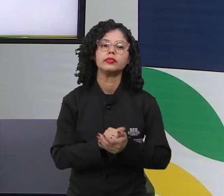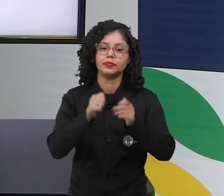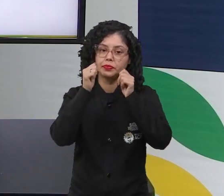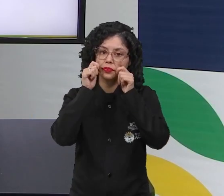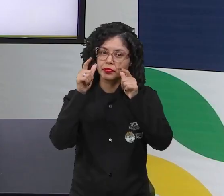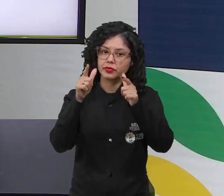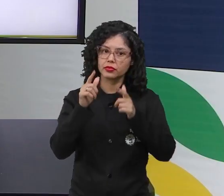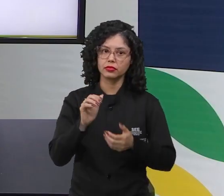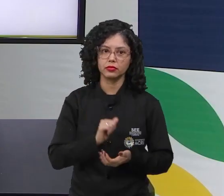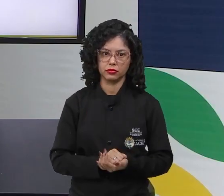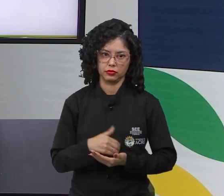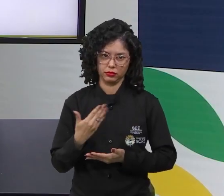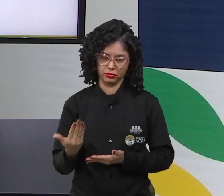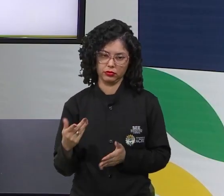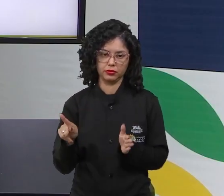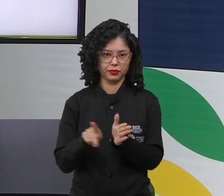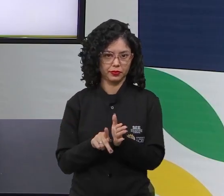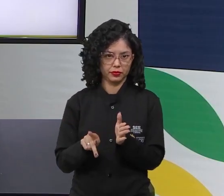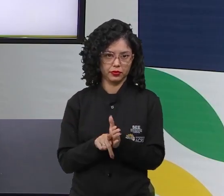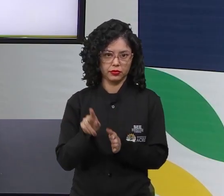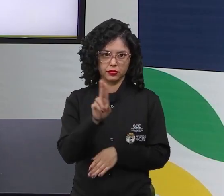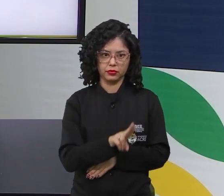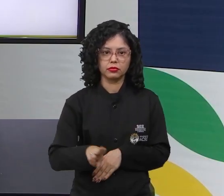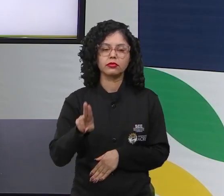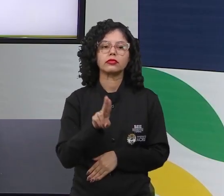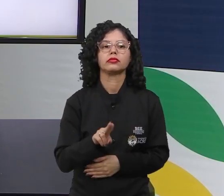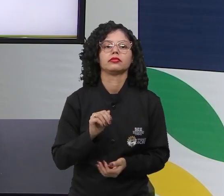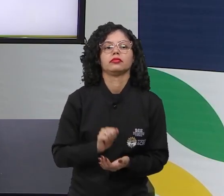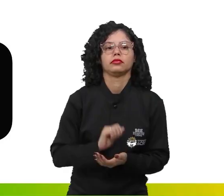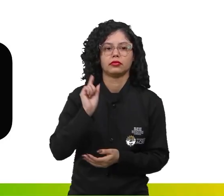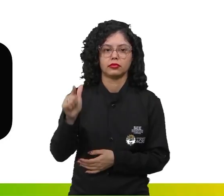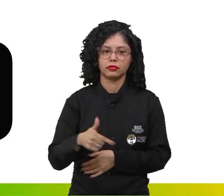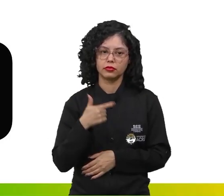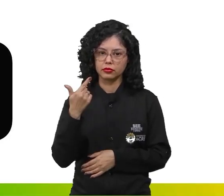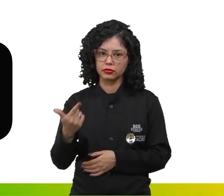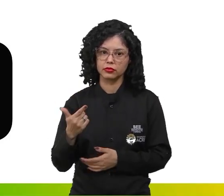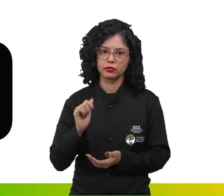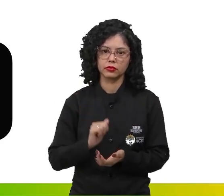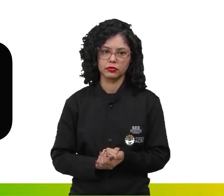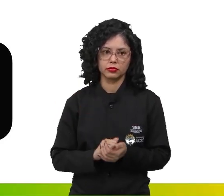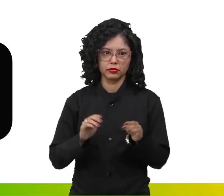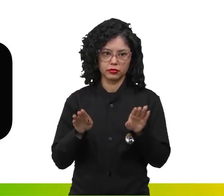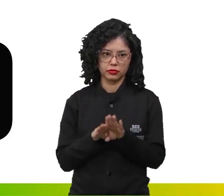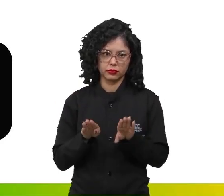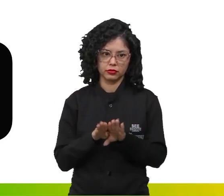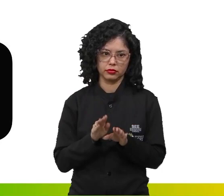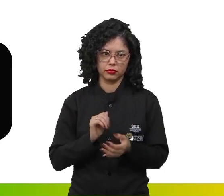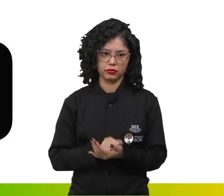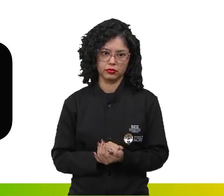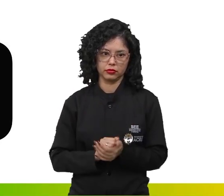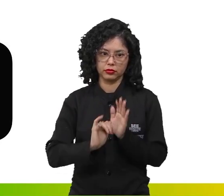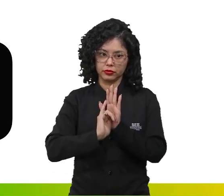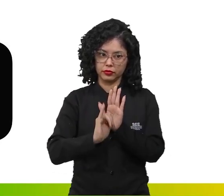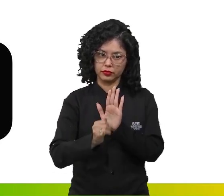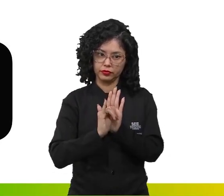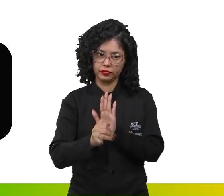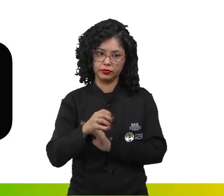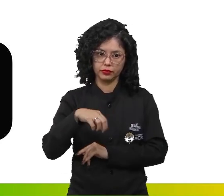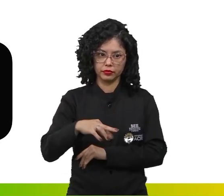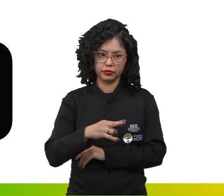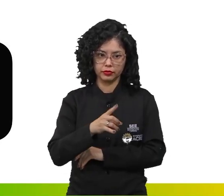muita atenção. Então, é um recurso utilizado. O próximo aí é a